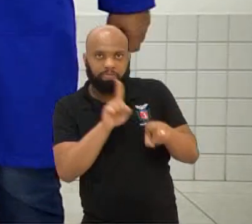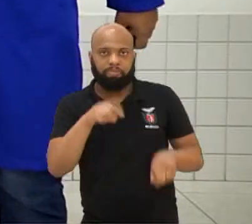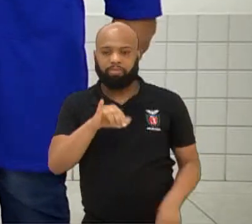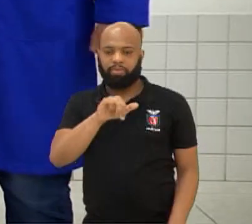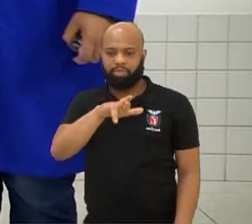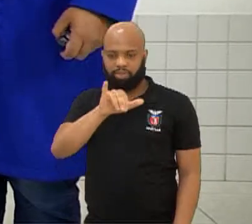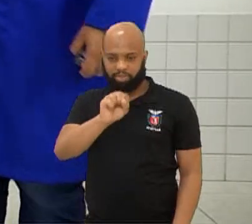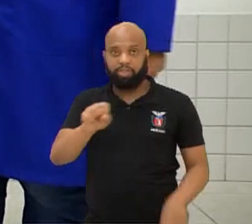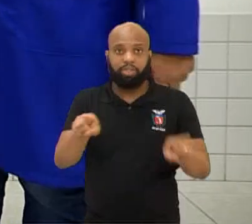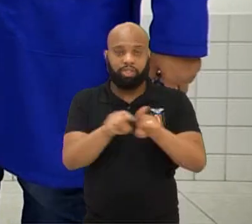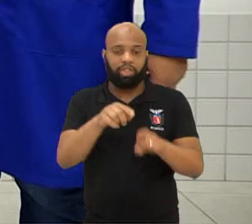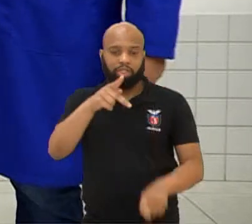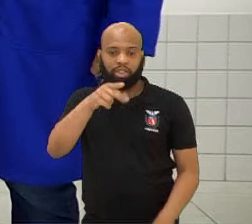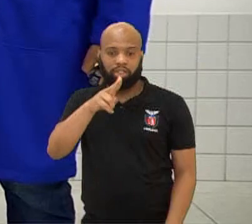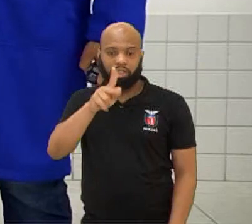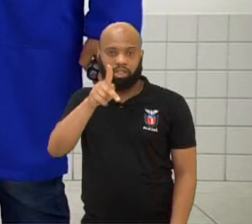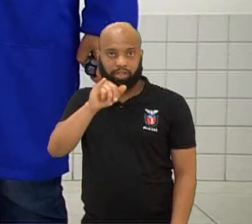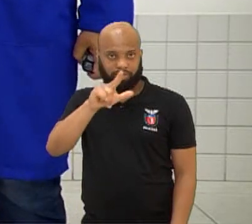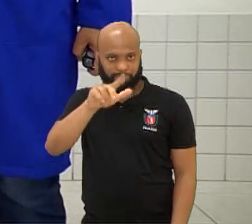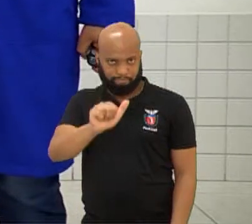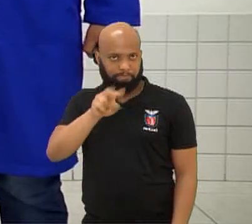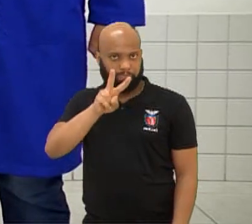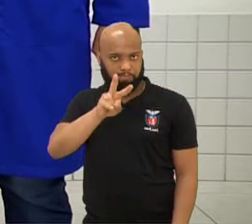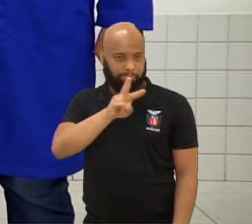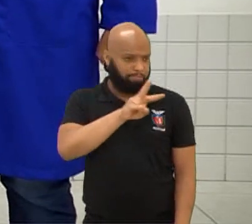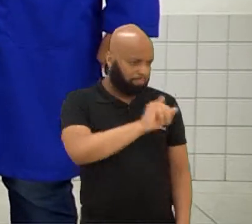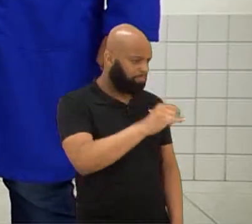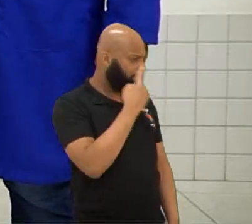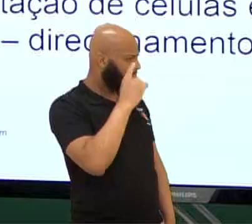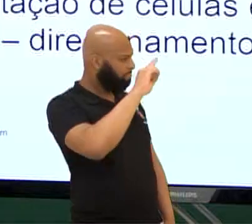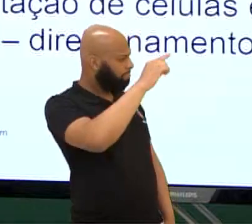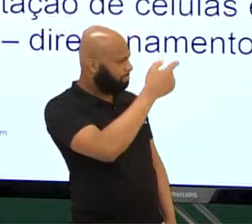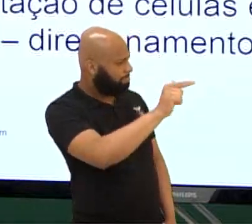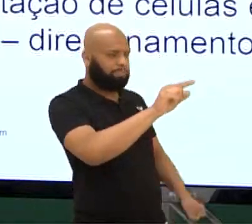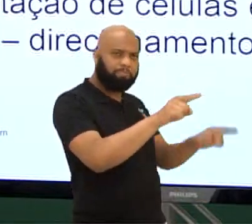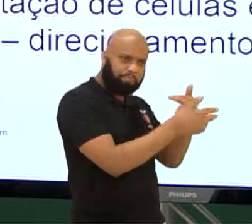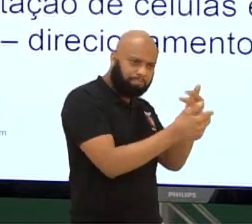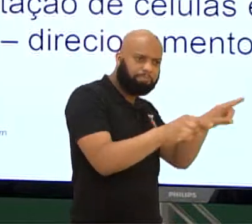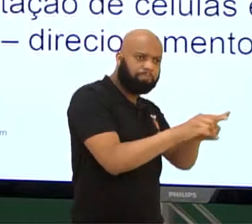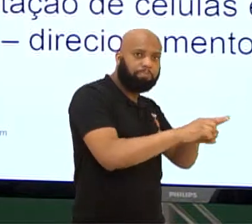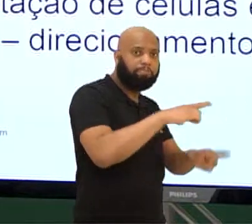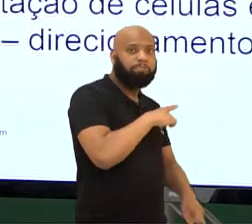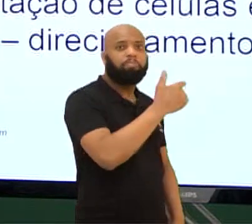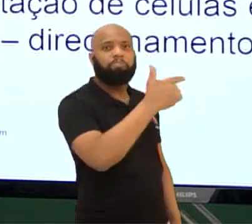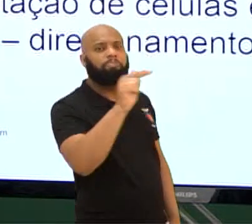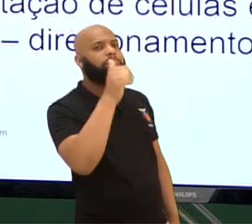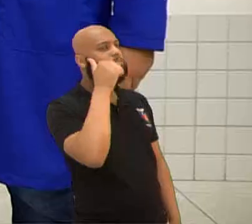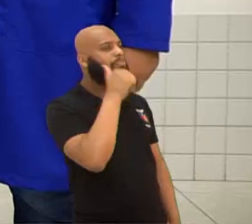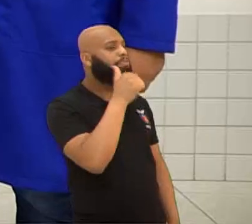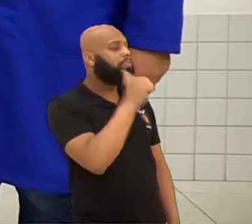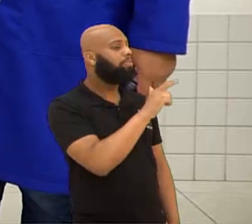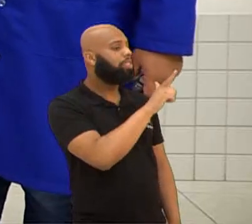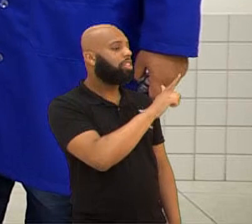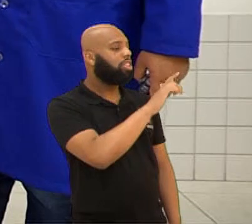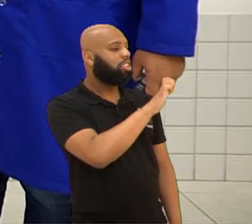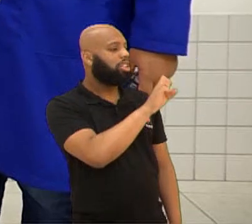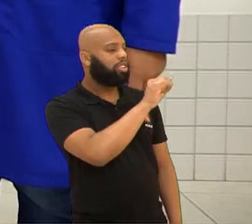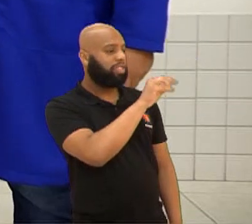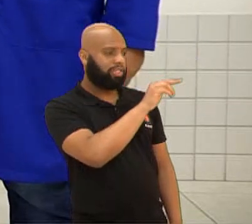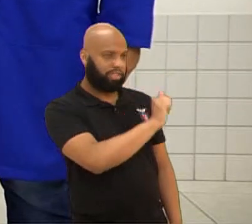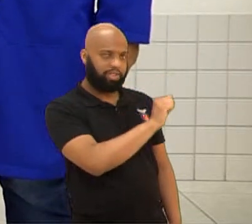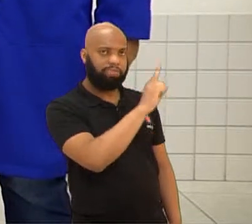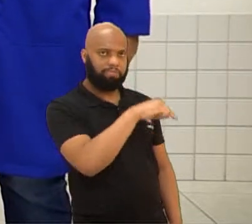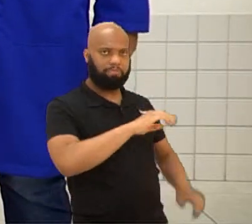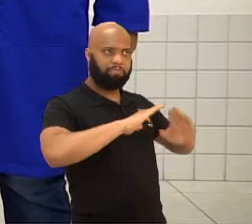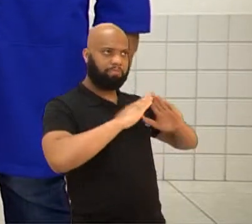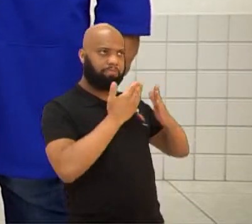já temos um detalhe que logo na sequência a gente vai dar uma olhada nisso aí. Então temos mais pessoas participando também. Temos a Geisiane, do Colégio Márcia Vaz